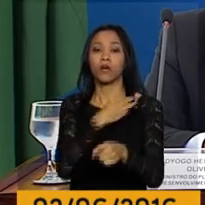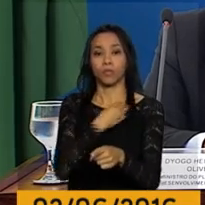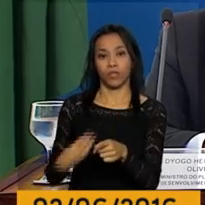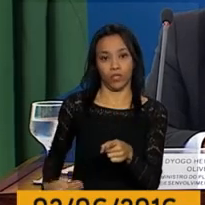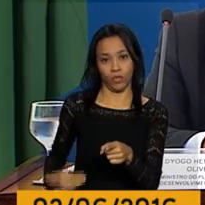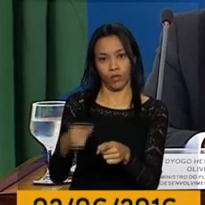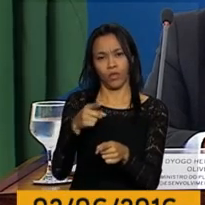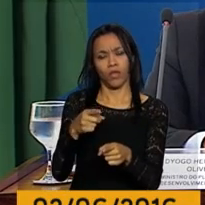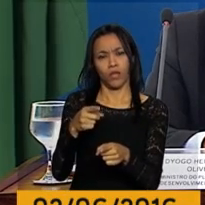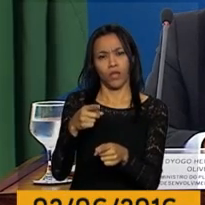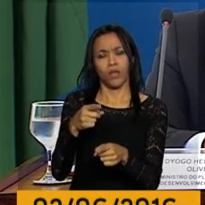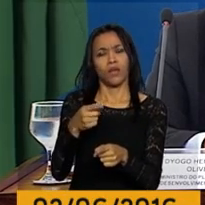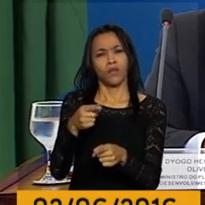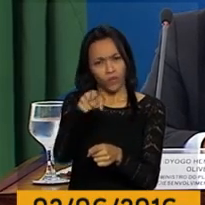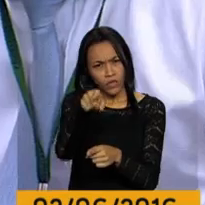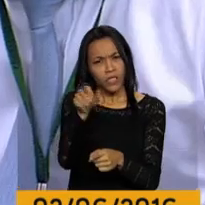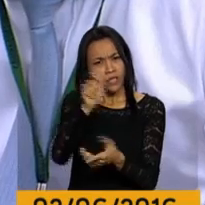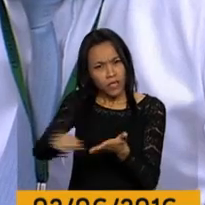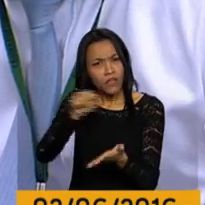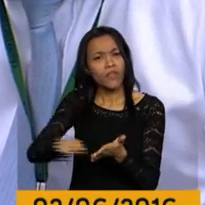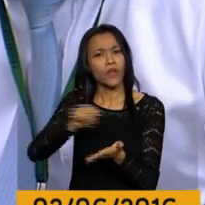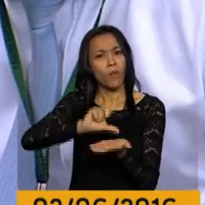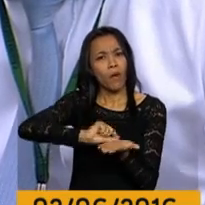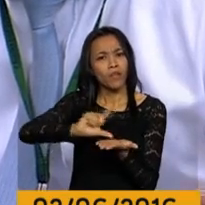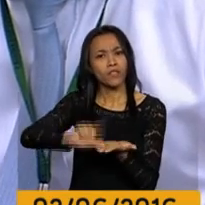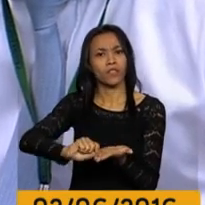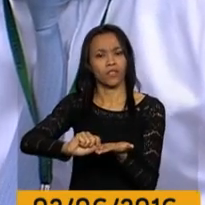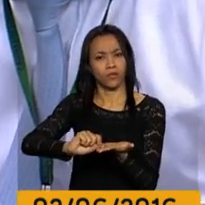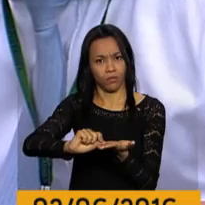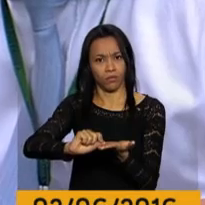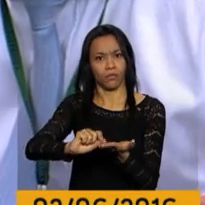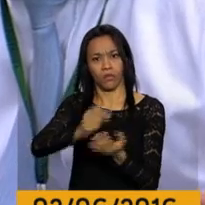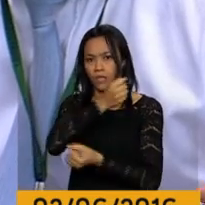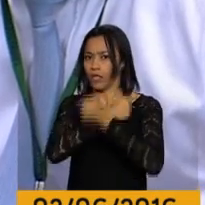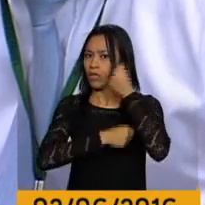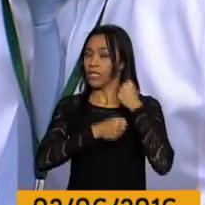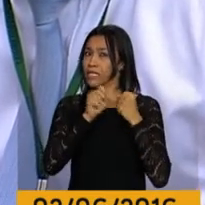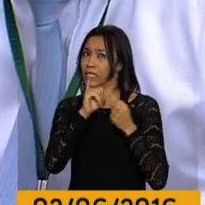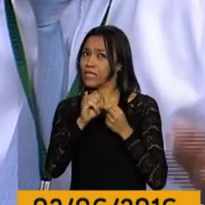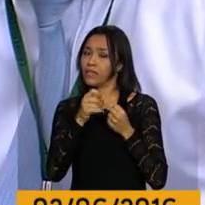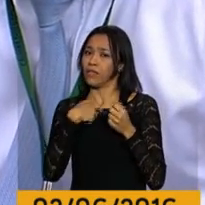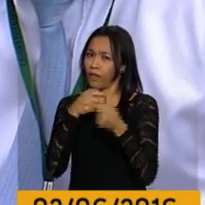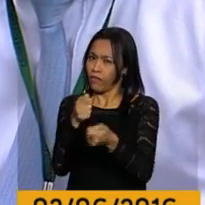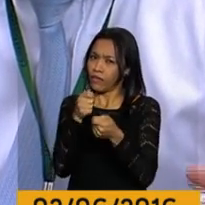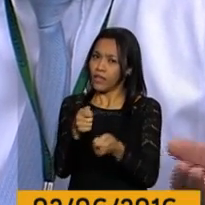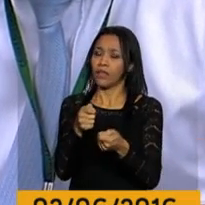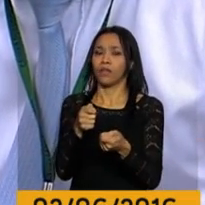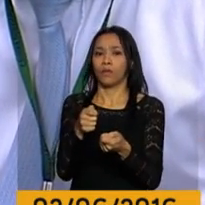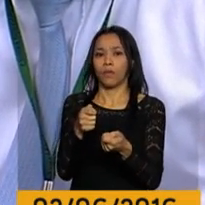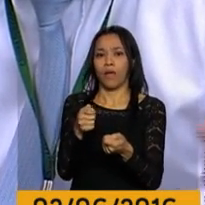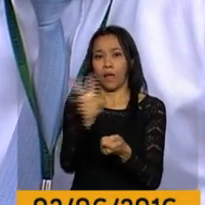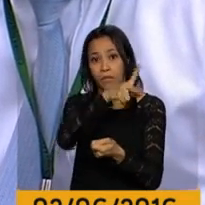escreveu um artigo, o senhor escreveu um artigo, defendendo que, se caso o Dilma Rousseff seja cassado, o diploma seja cassado no